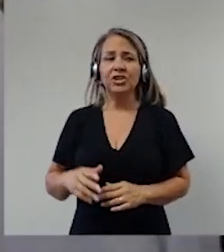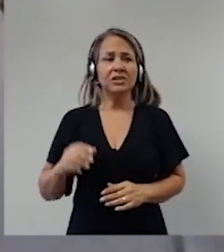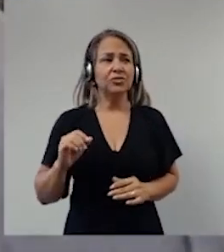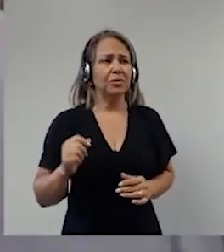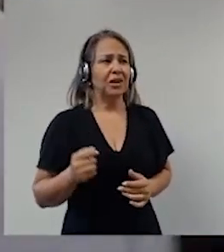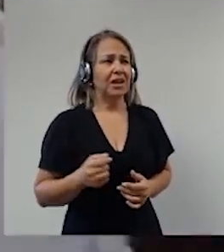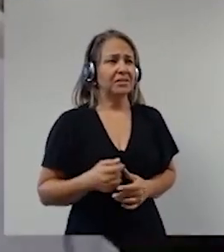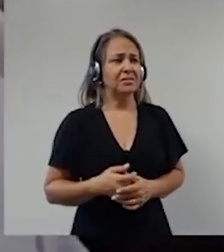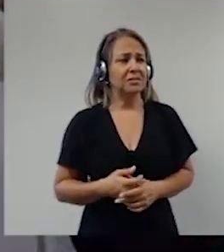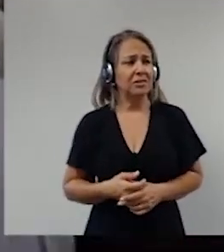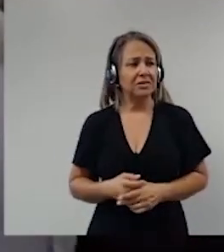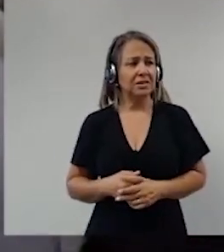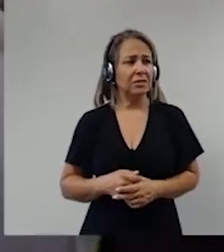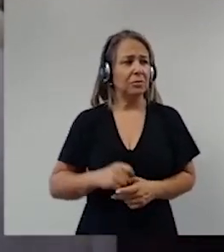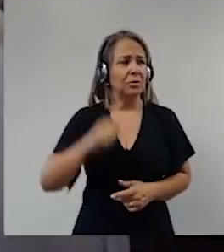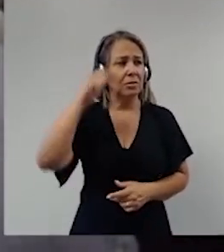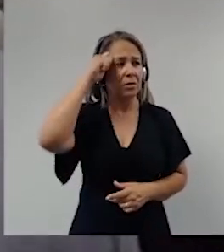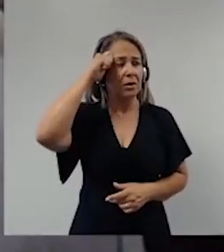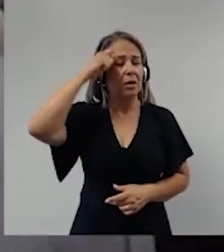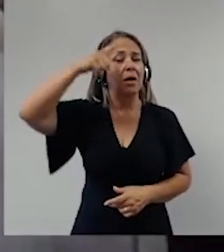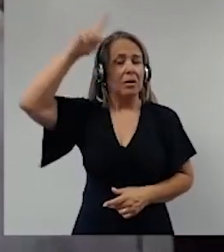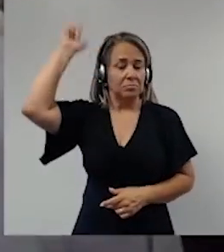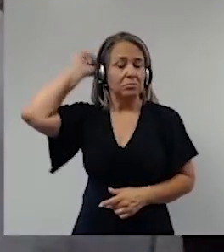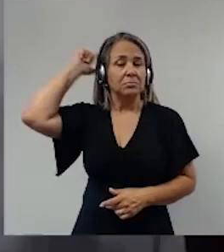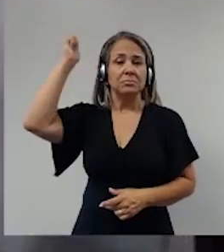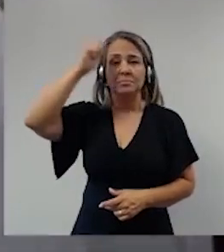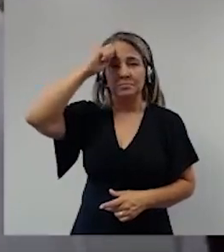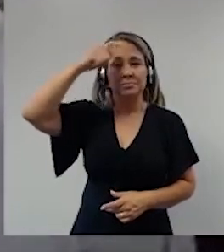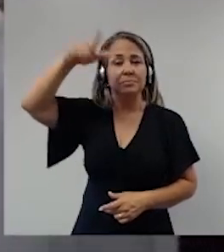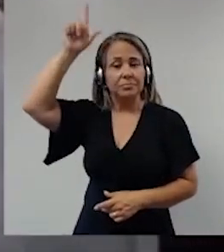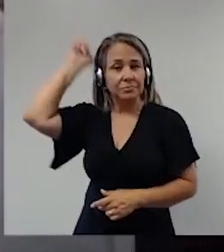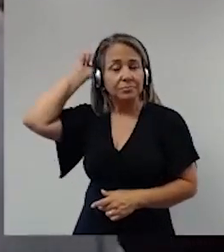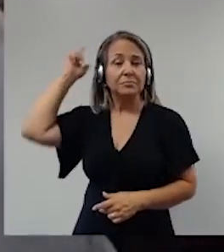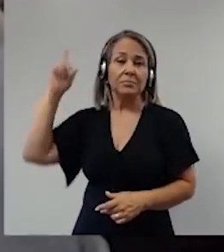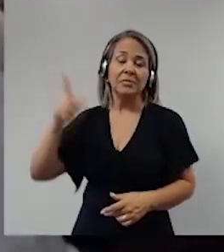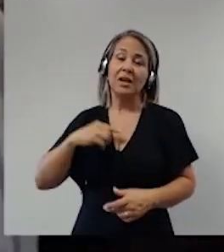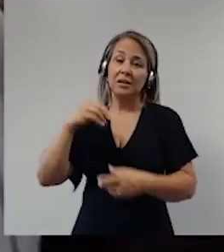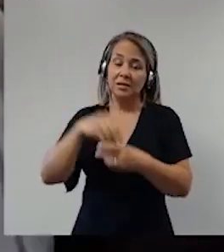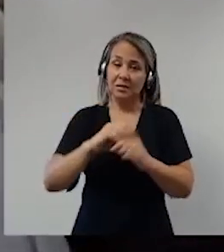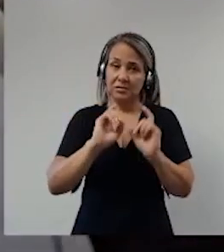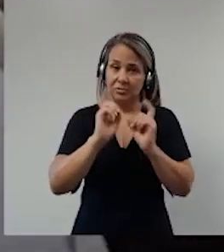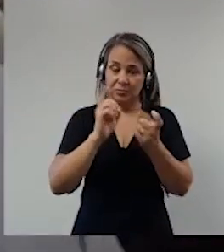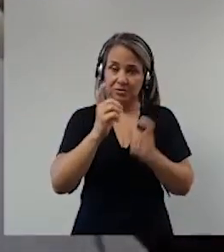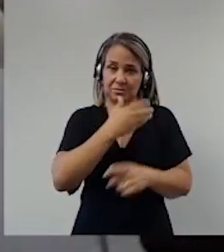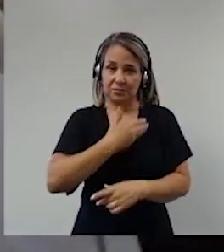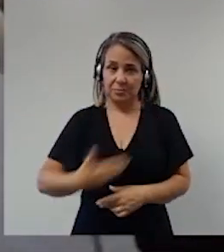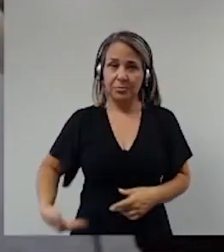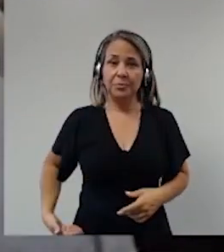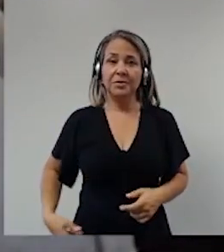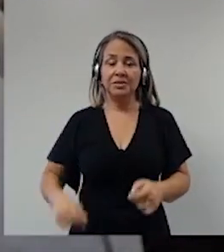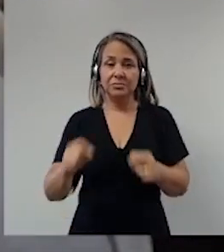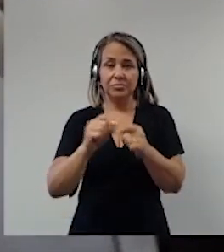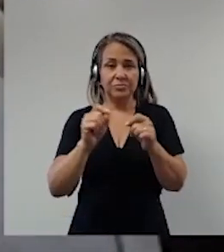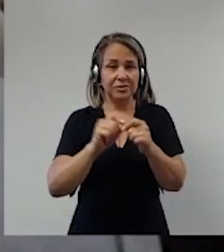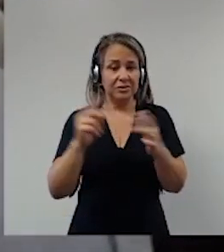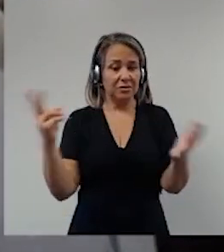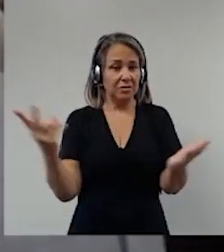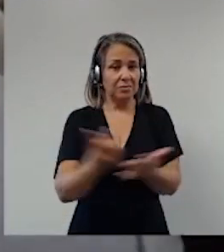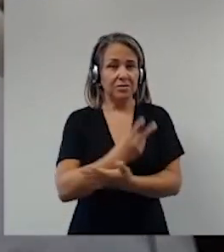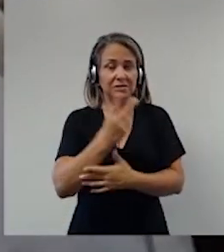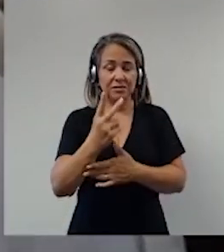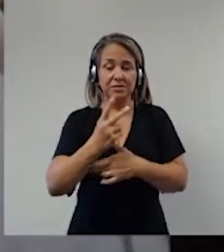que, considerando a obrigação, o dever da administração pública de zelar e atuar